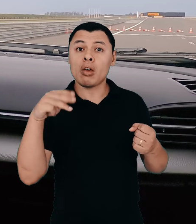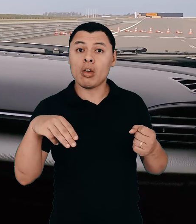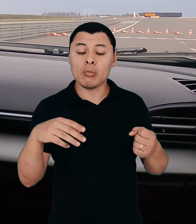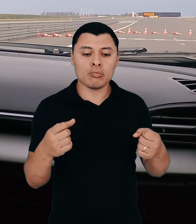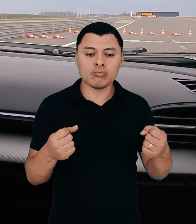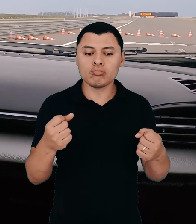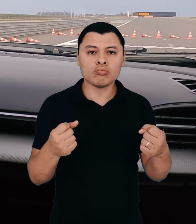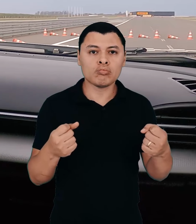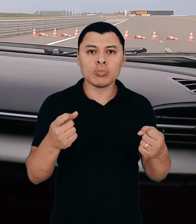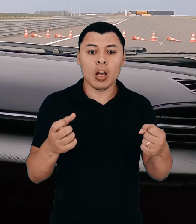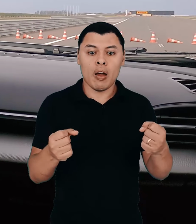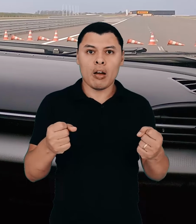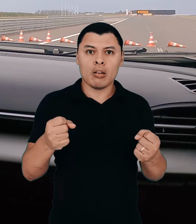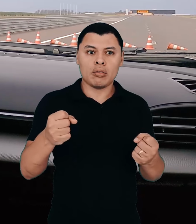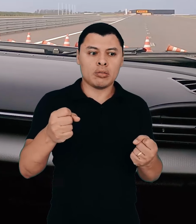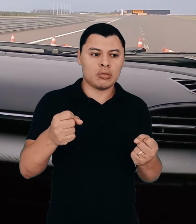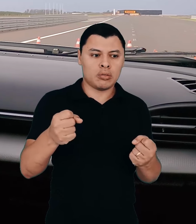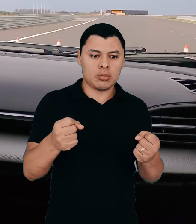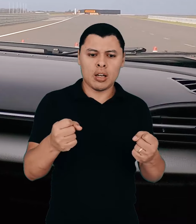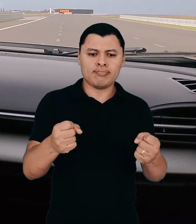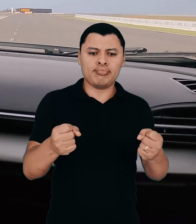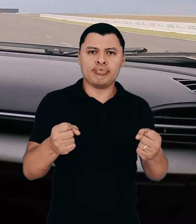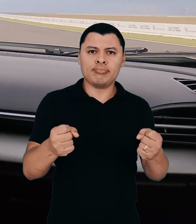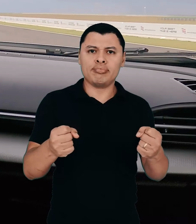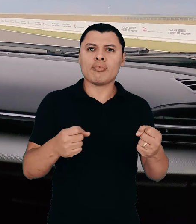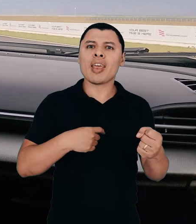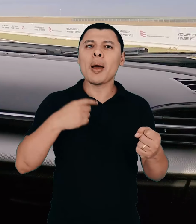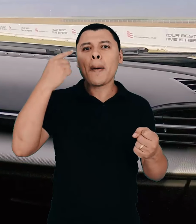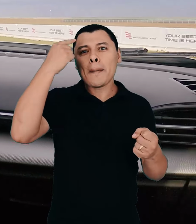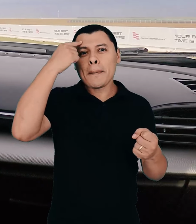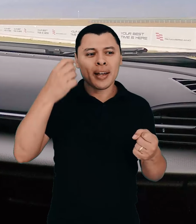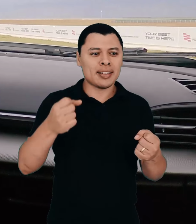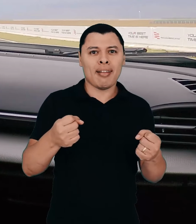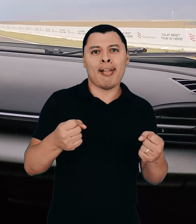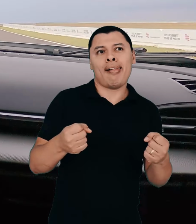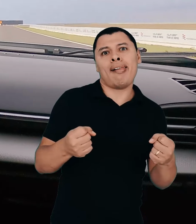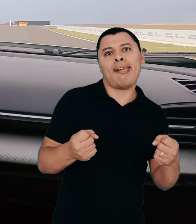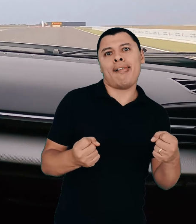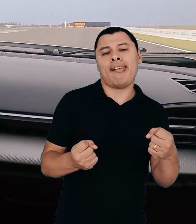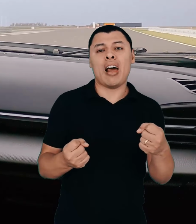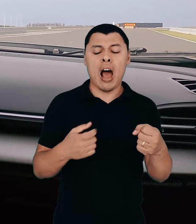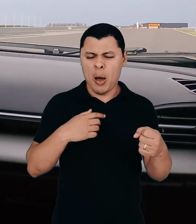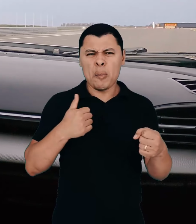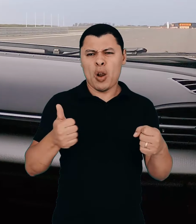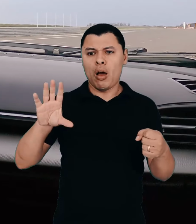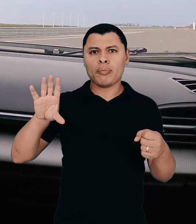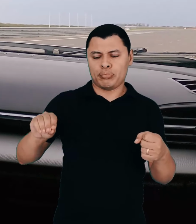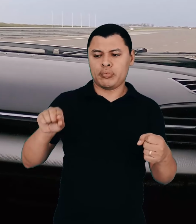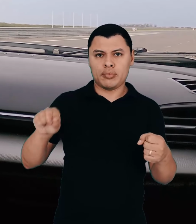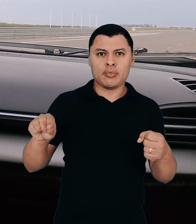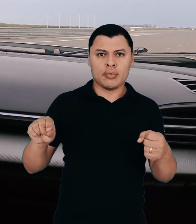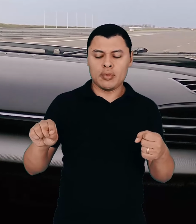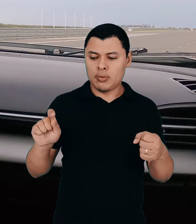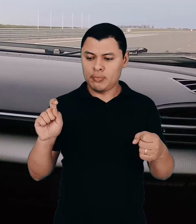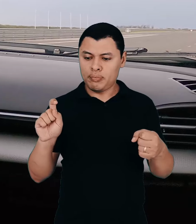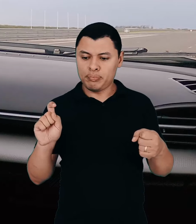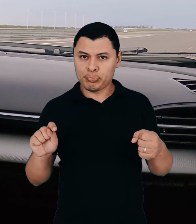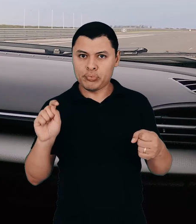ó, estressando o volante, achando que eu estava saindo da faixa. Vocês viram ali a ação de forma acidental, inclusive eu vou desligar ele aqui por meio desse